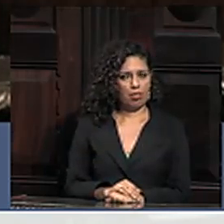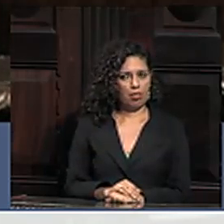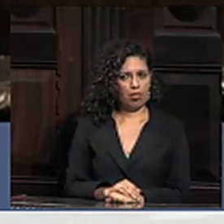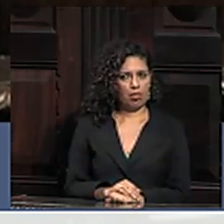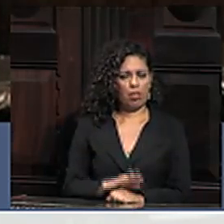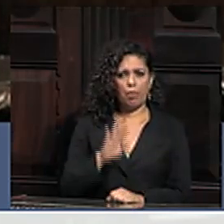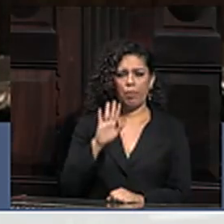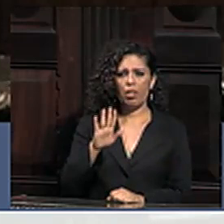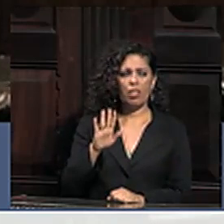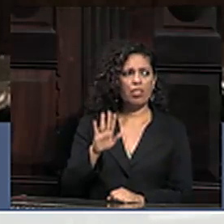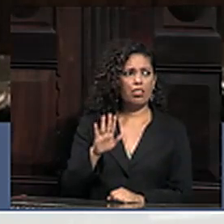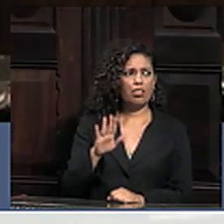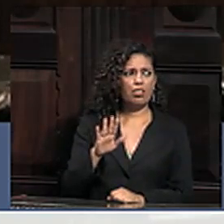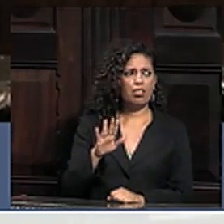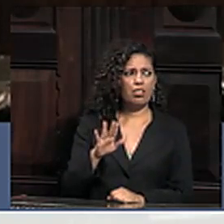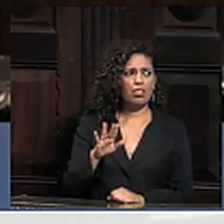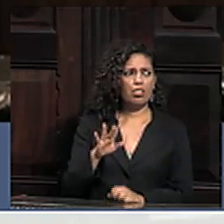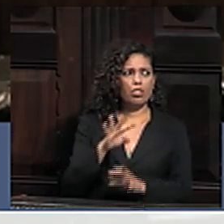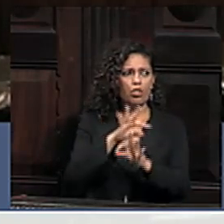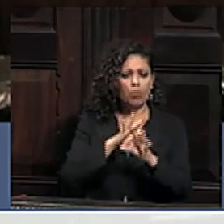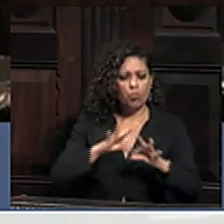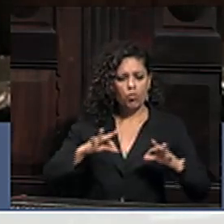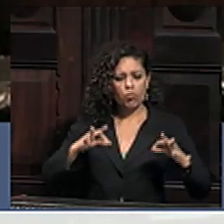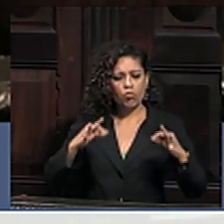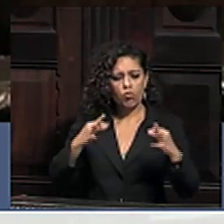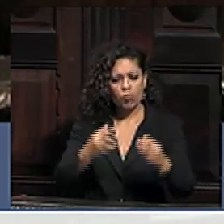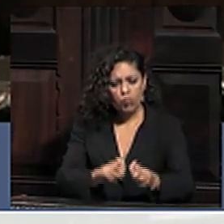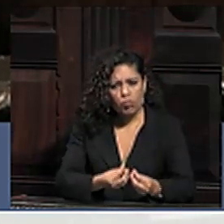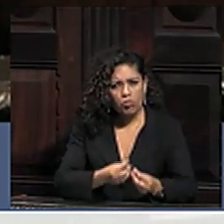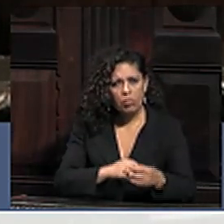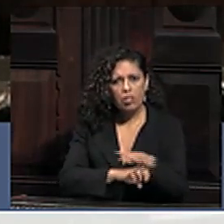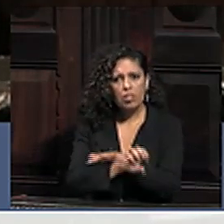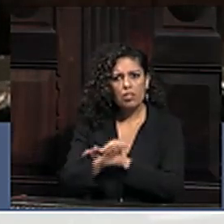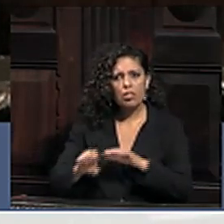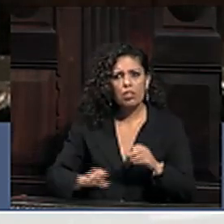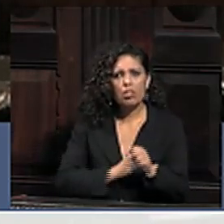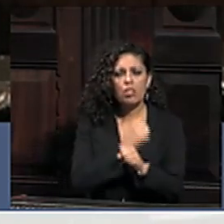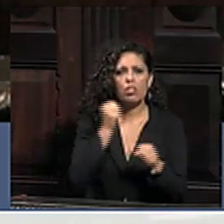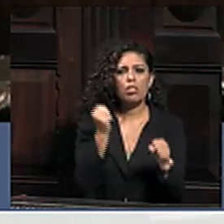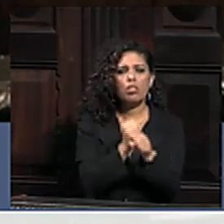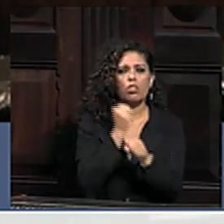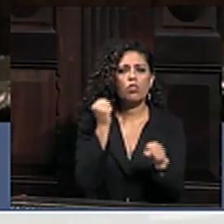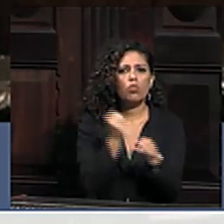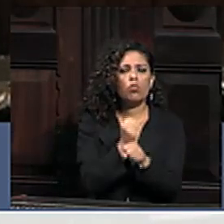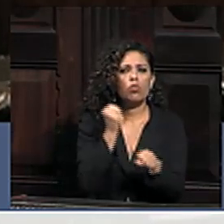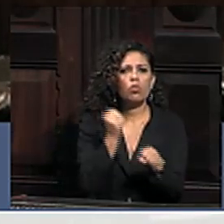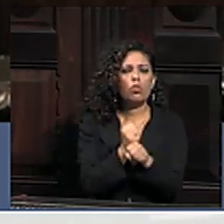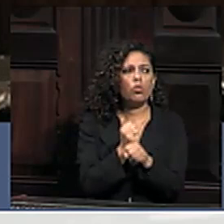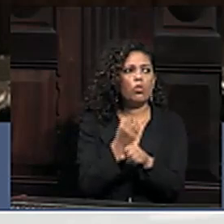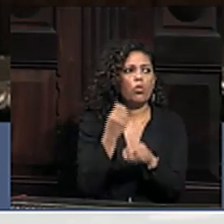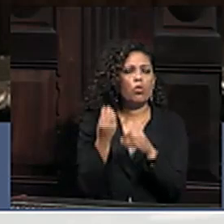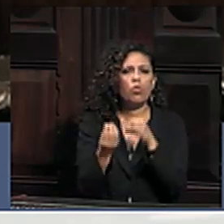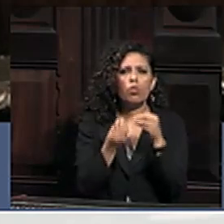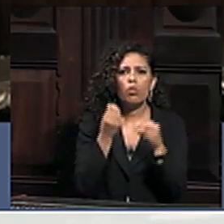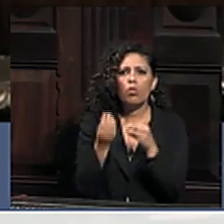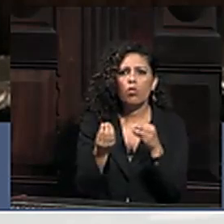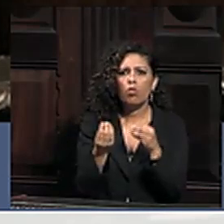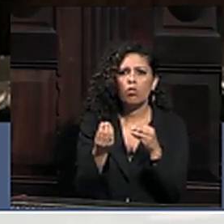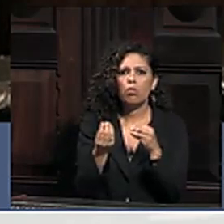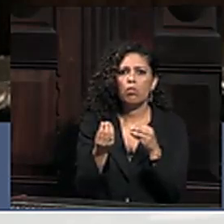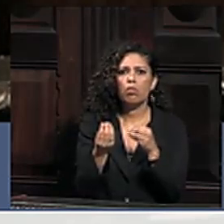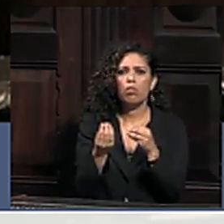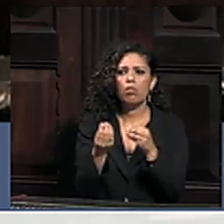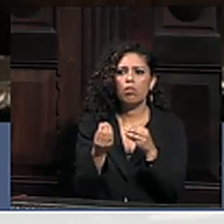Brasil, todas as empresas de construção civil de grande porte, que geravam emprego, que faziam,